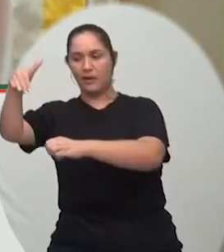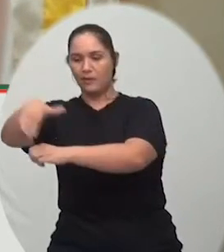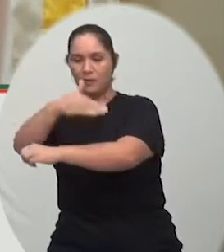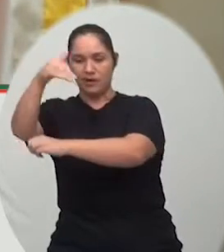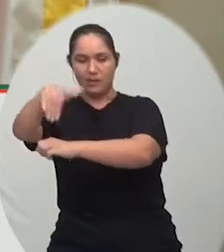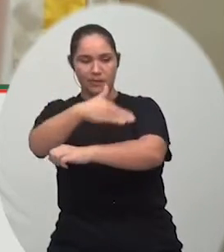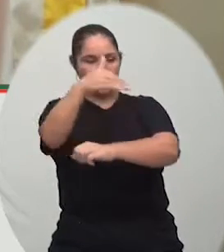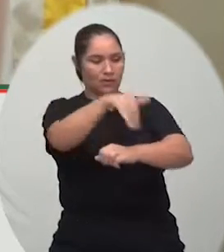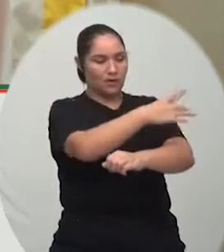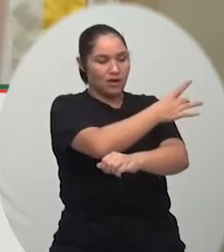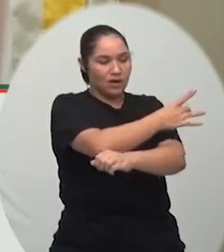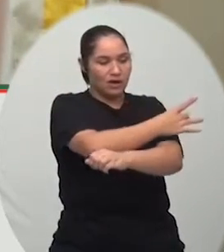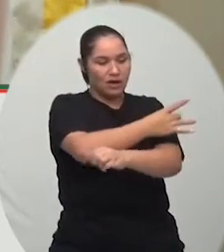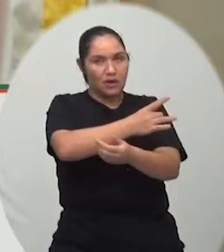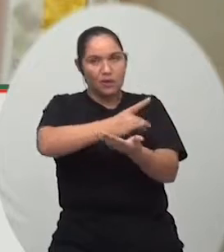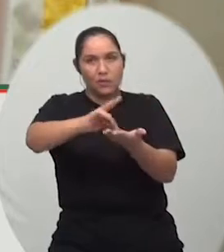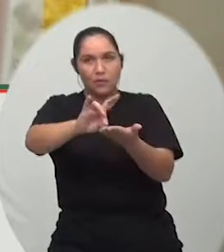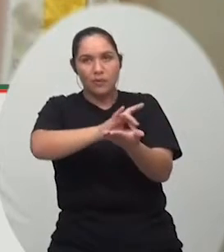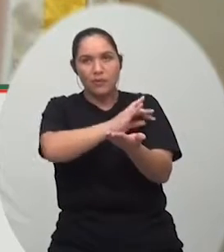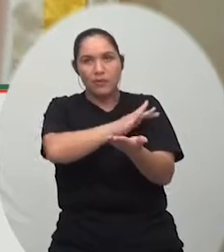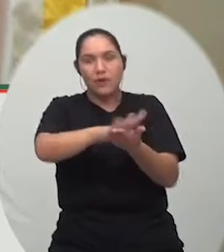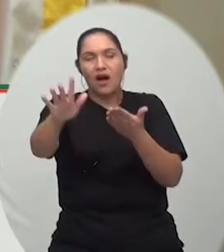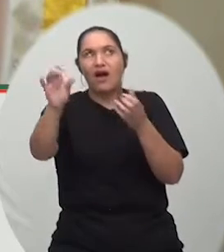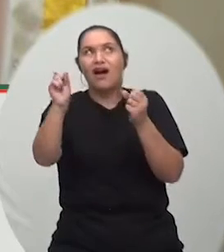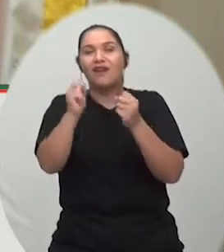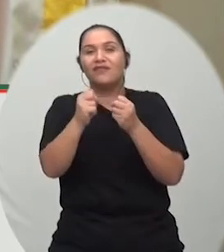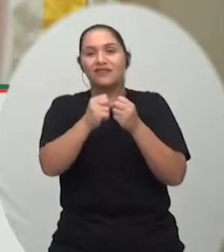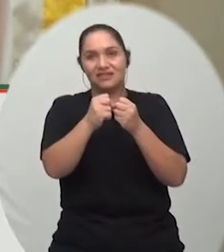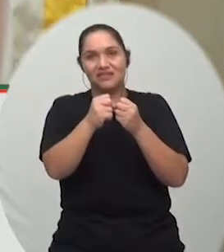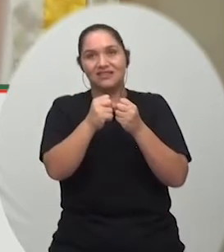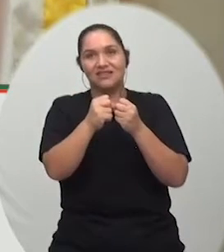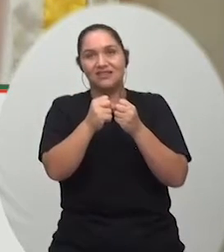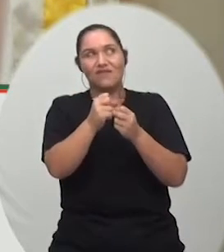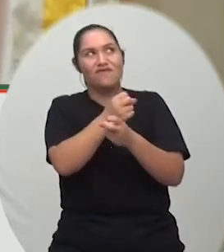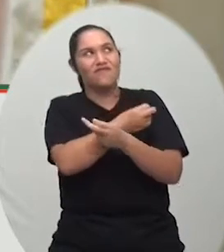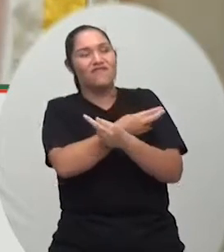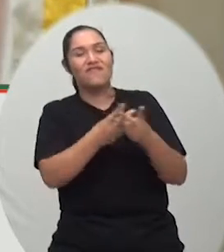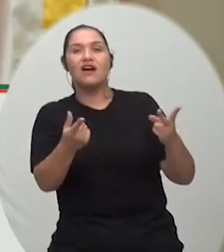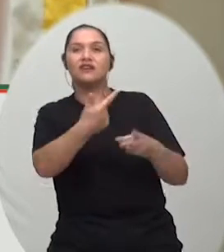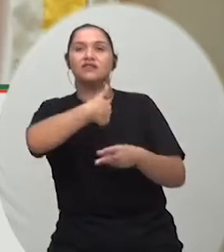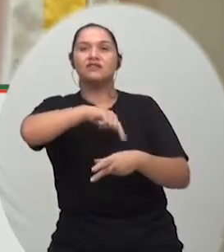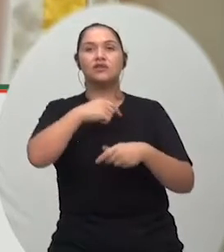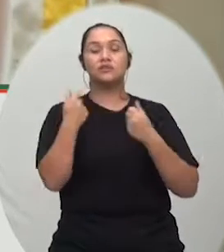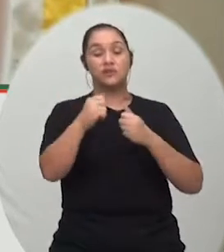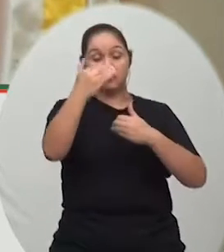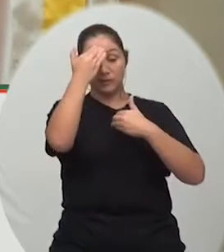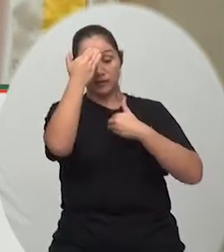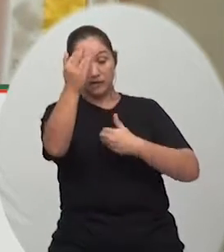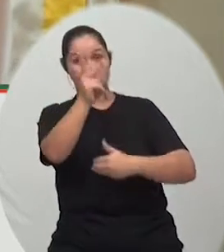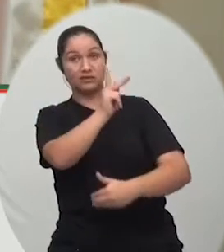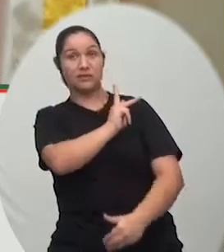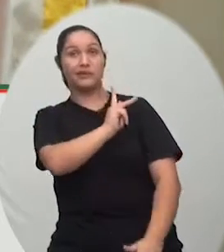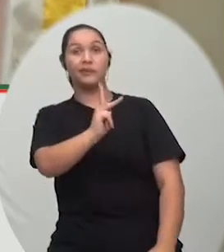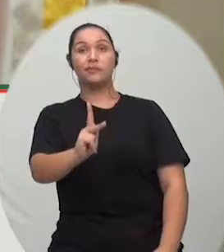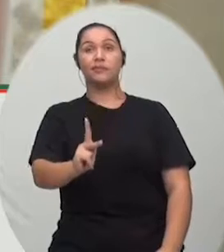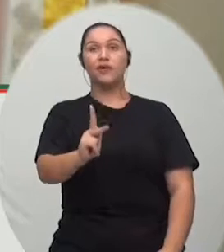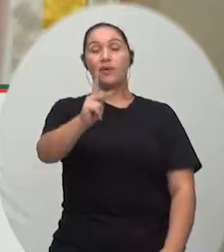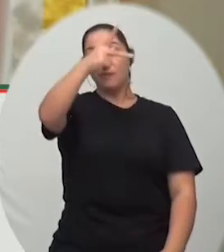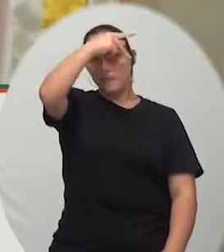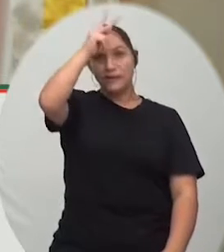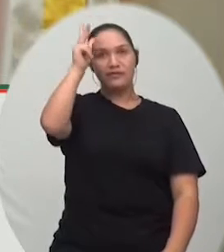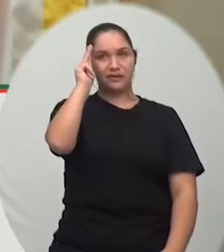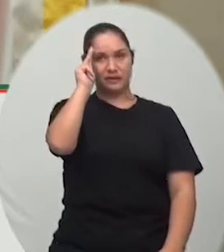pavimentadas no município de Criciúma e nós só temos que agradecer ao prefeito municipal. No entanto, eu